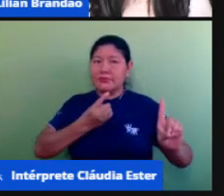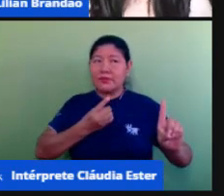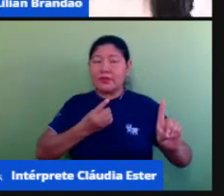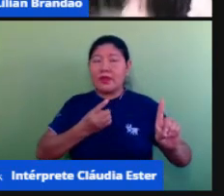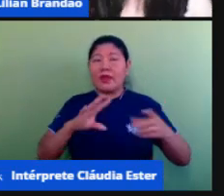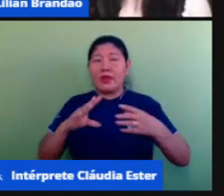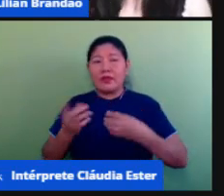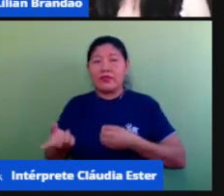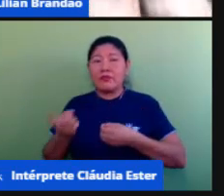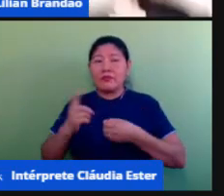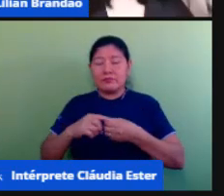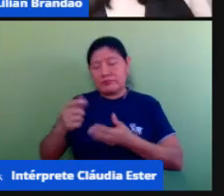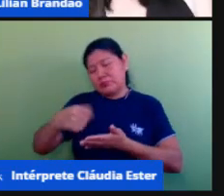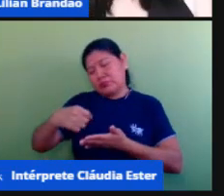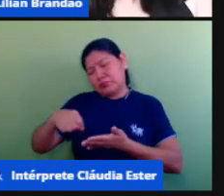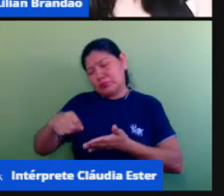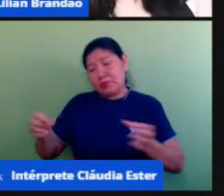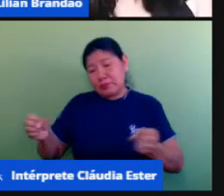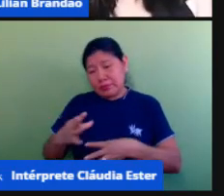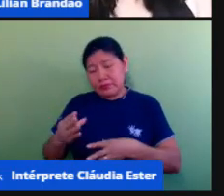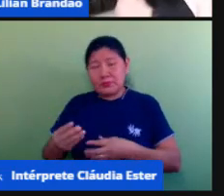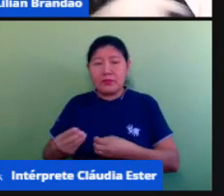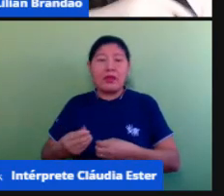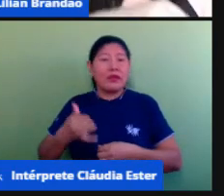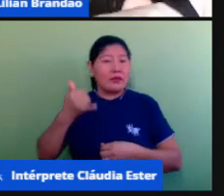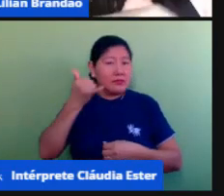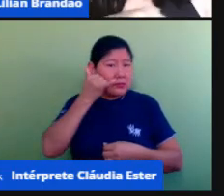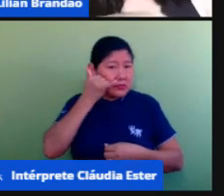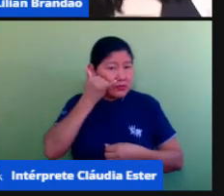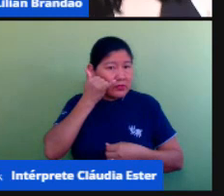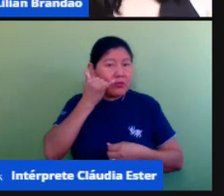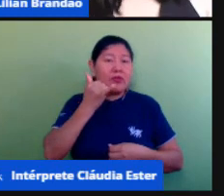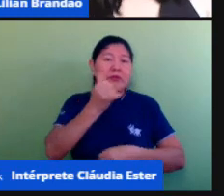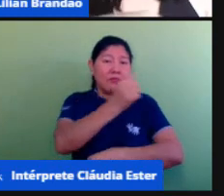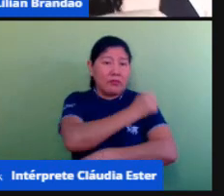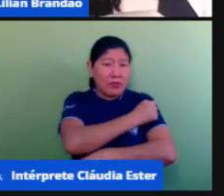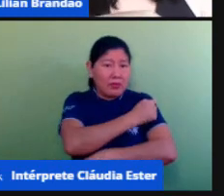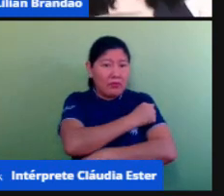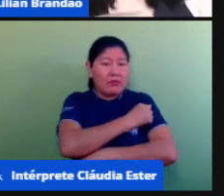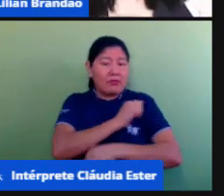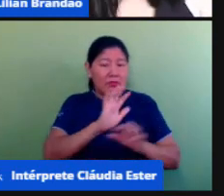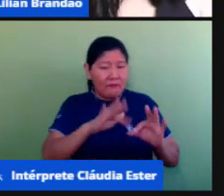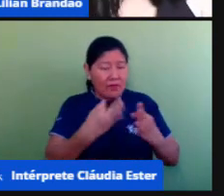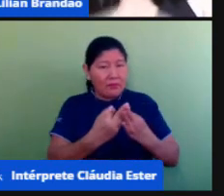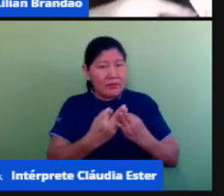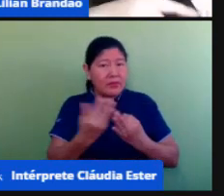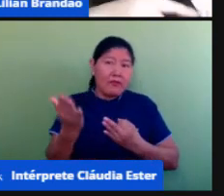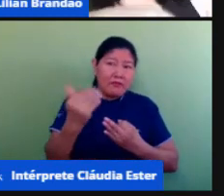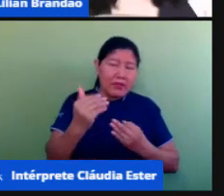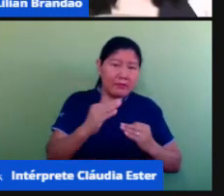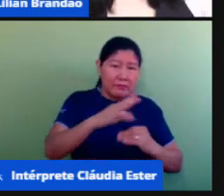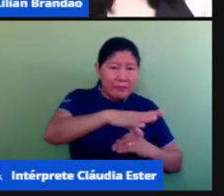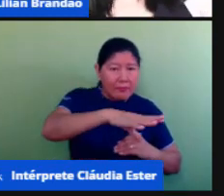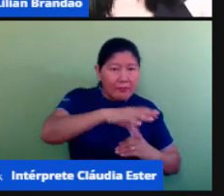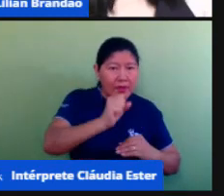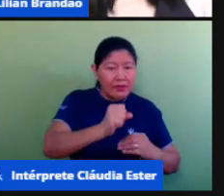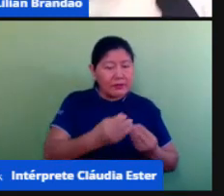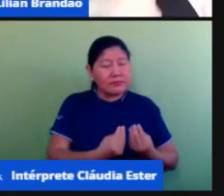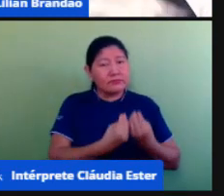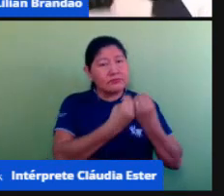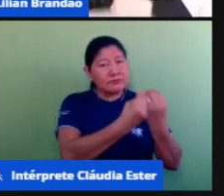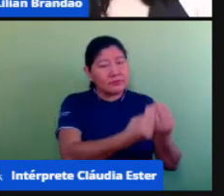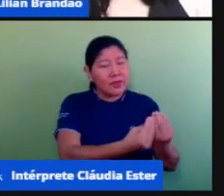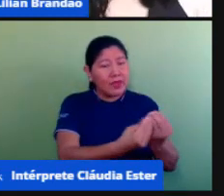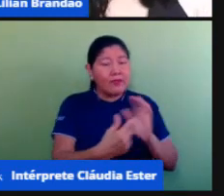meu aluno. Por quê? É importante que o meu aluno possa visualizar as questões que ele errou, as questões que ele